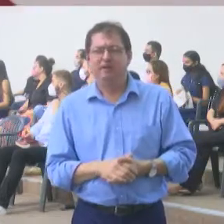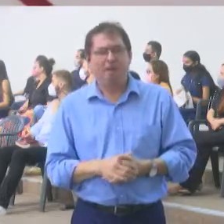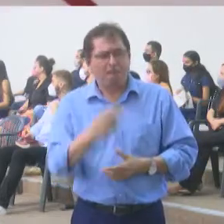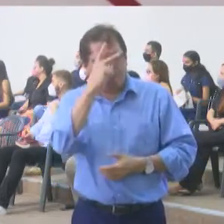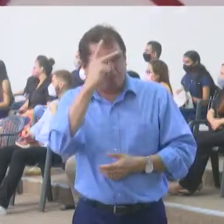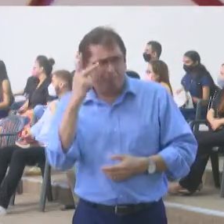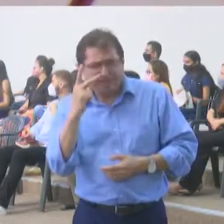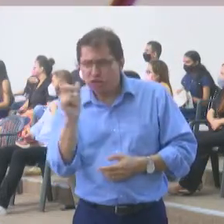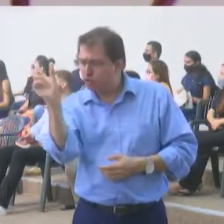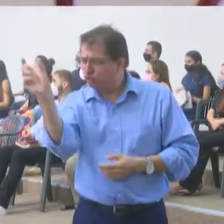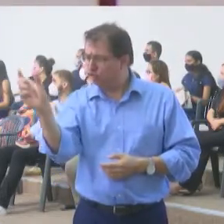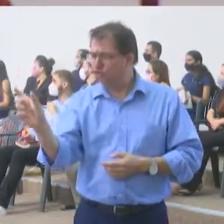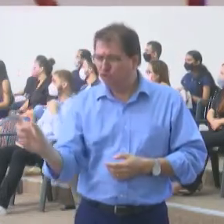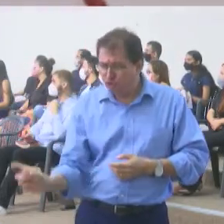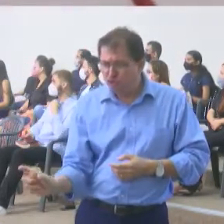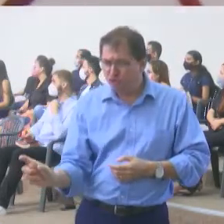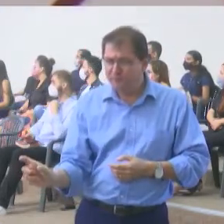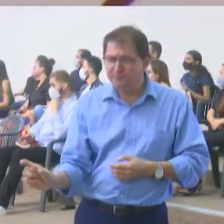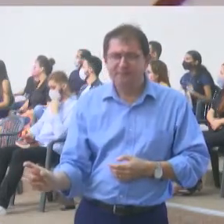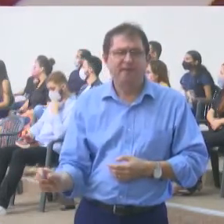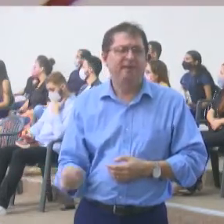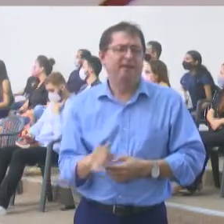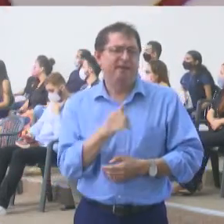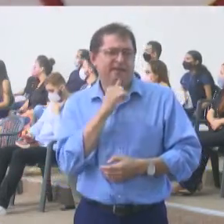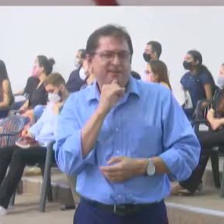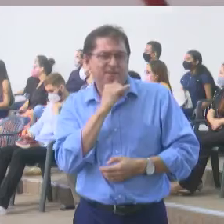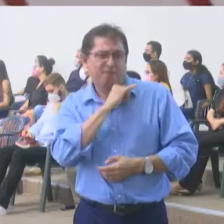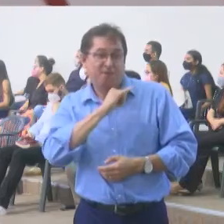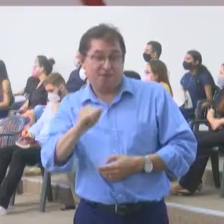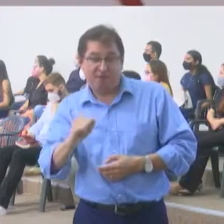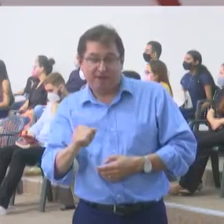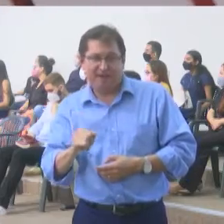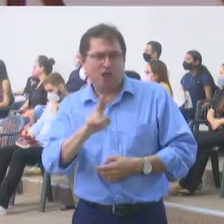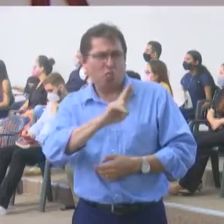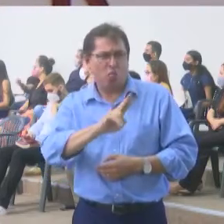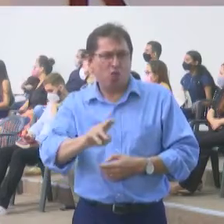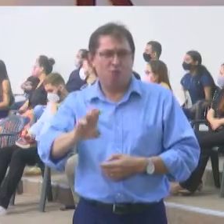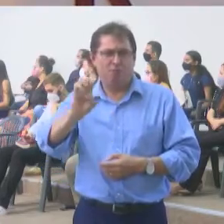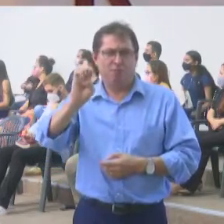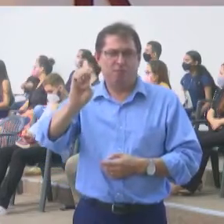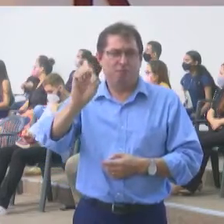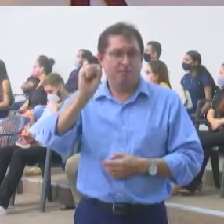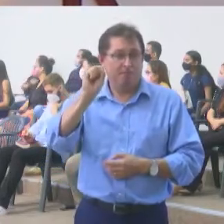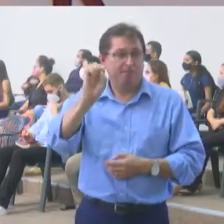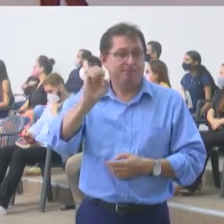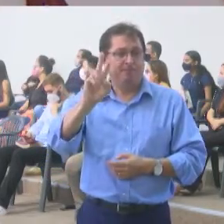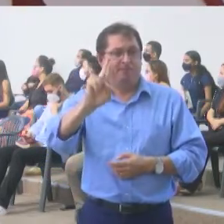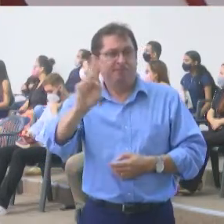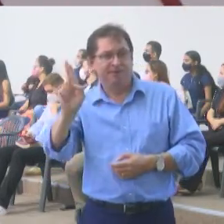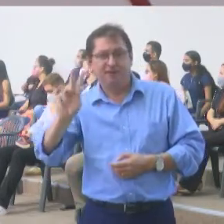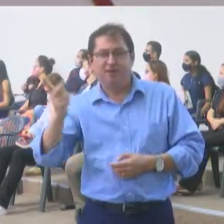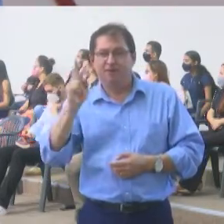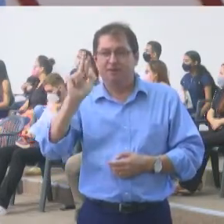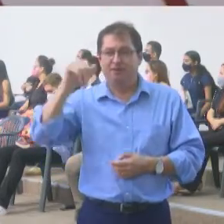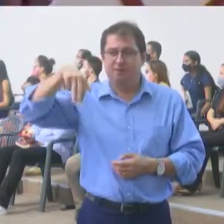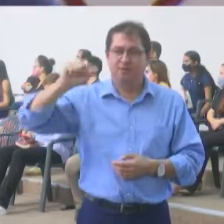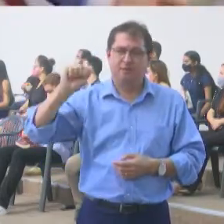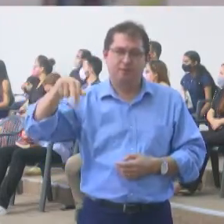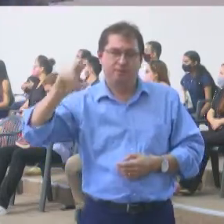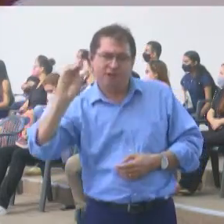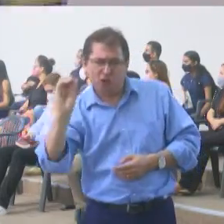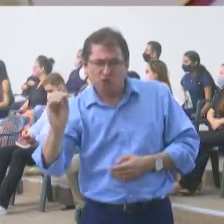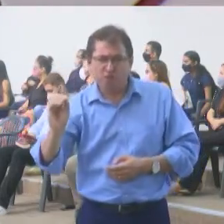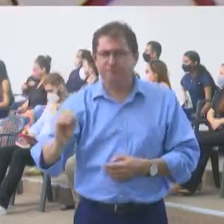uma expressão indefinida que eles usam lá para qualquer pessoa que está passando por lá. Eles chamam. Então Boaz olha para esse